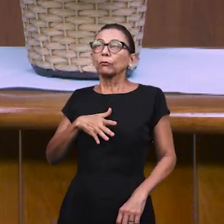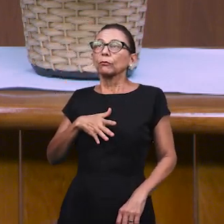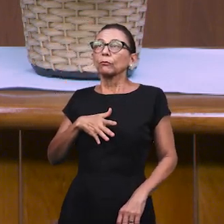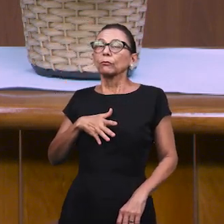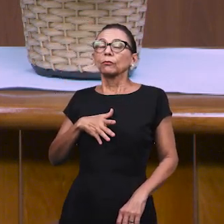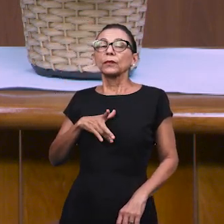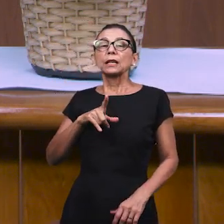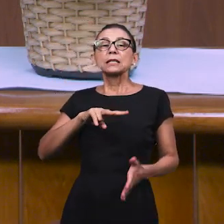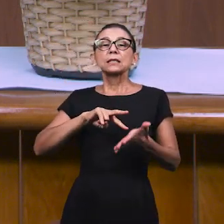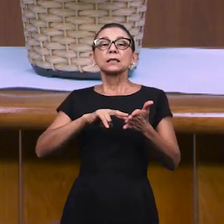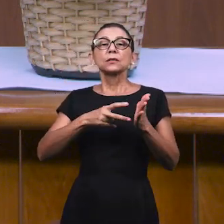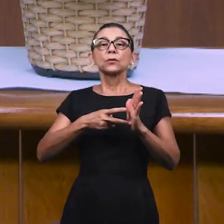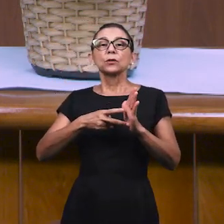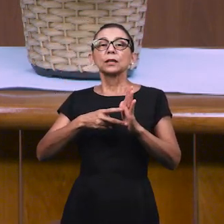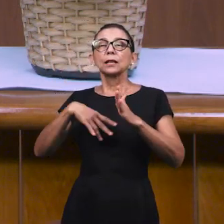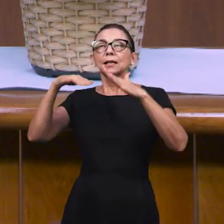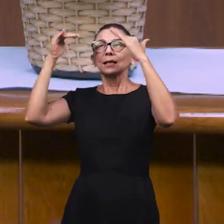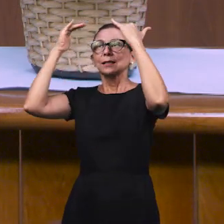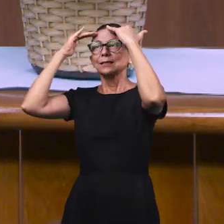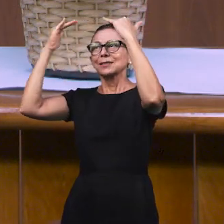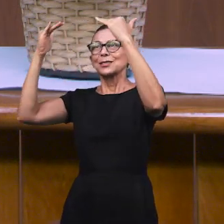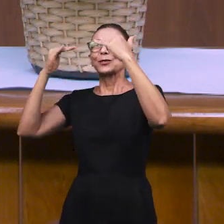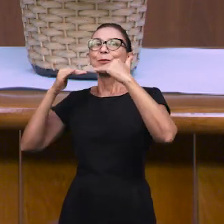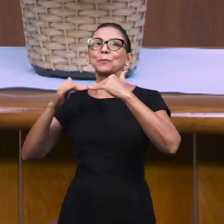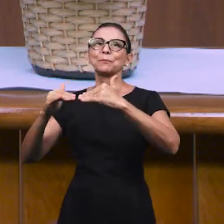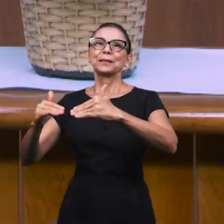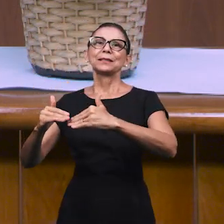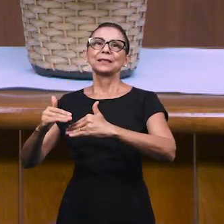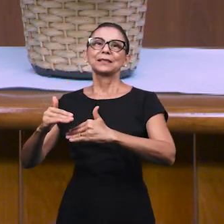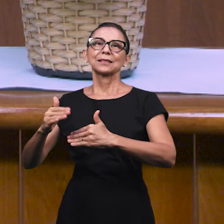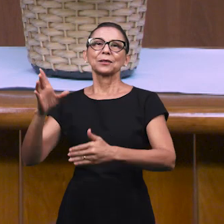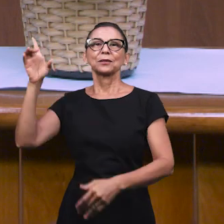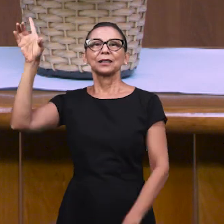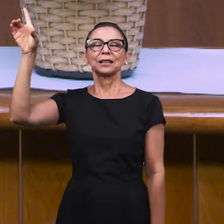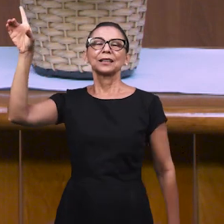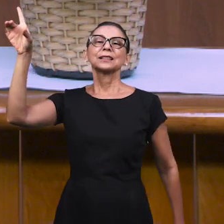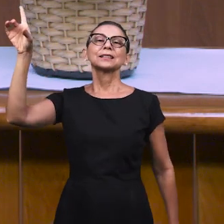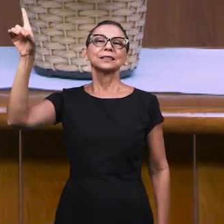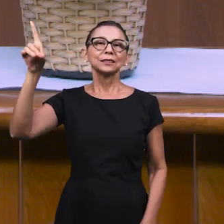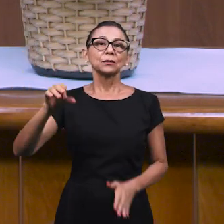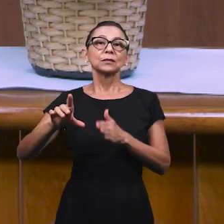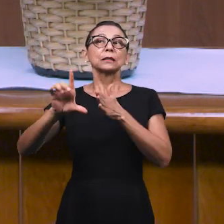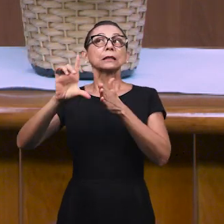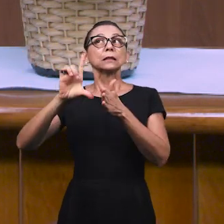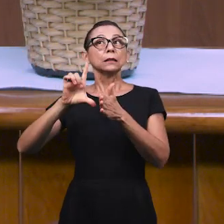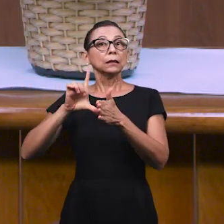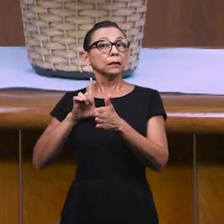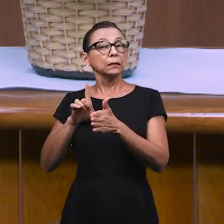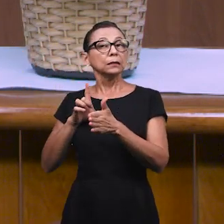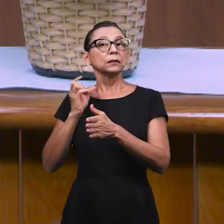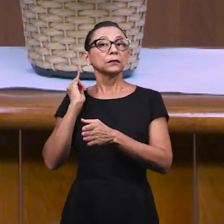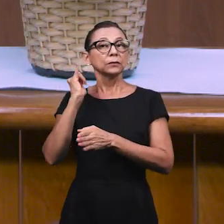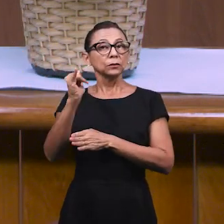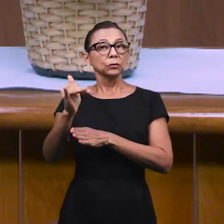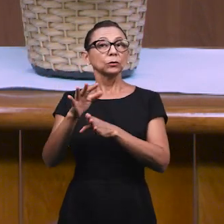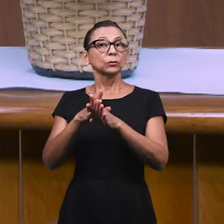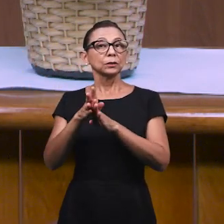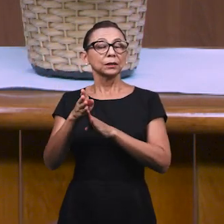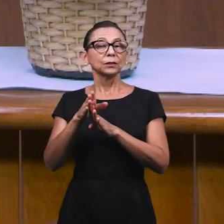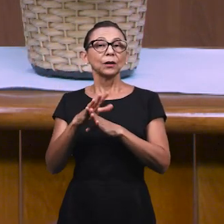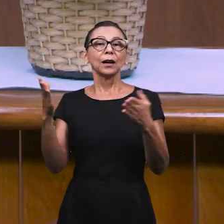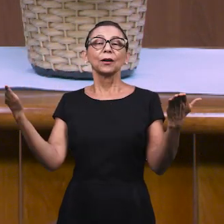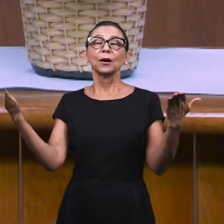Deus. O ato de tomar do fruto em desobediência àquilo que Deus havia dito tornou-se o quê? Em